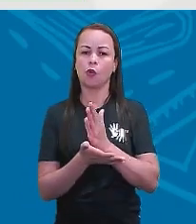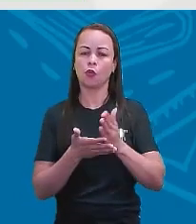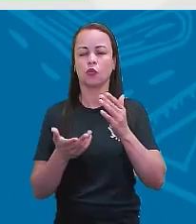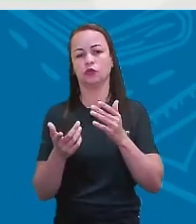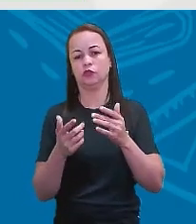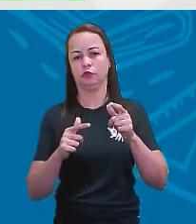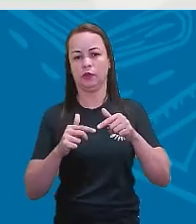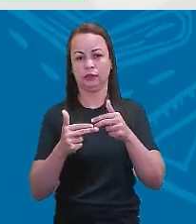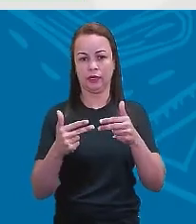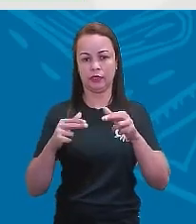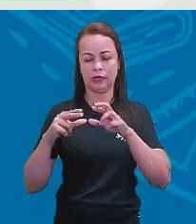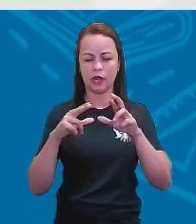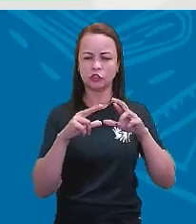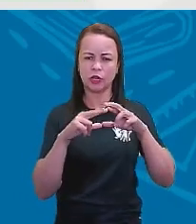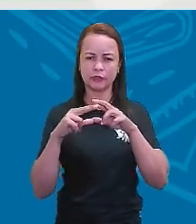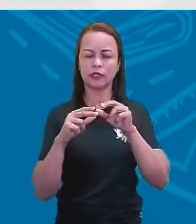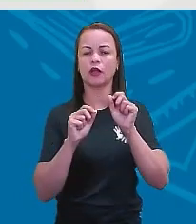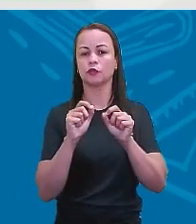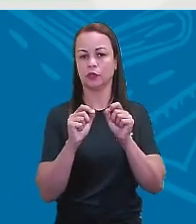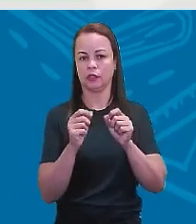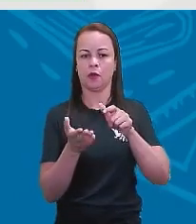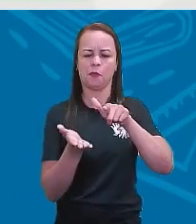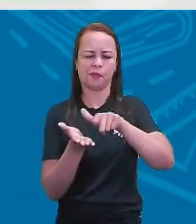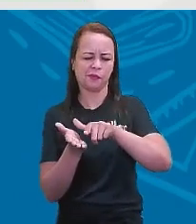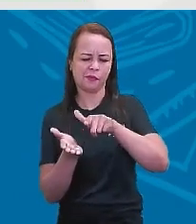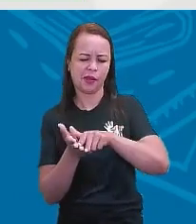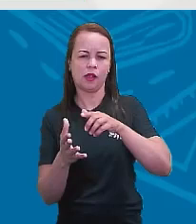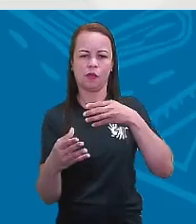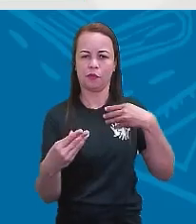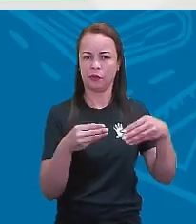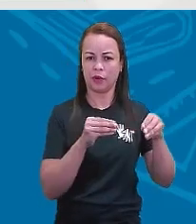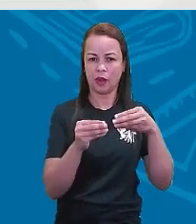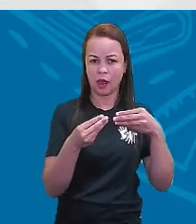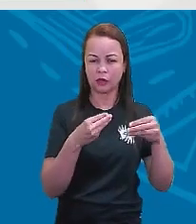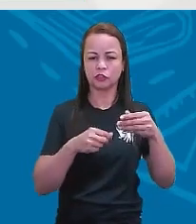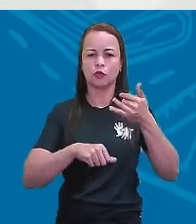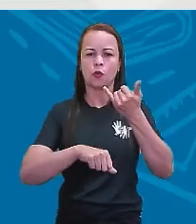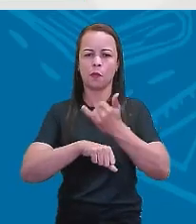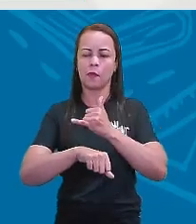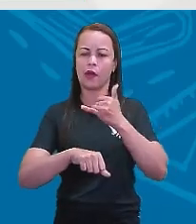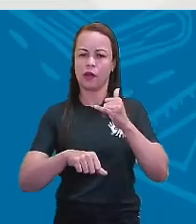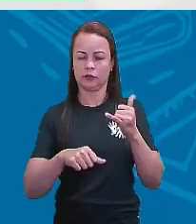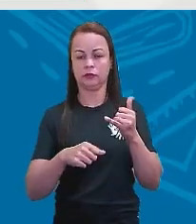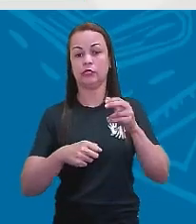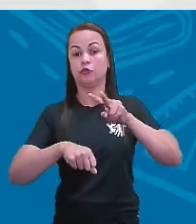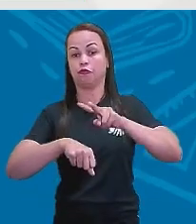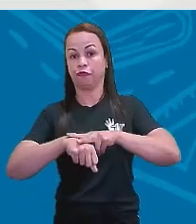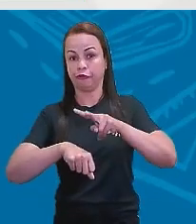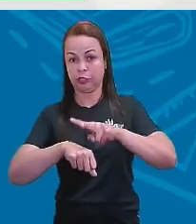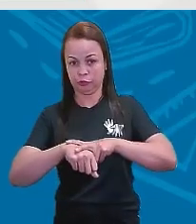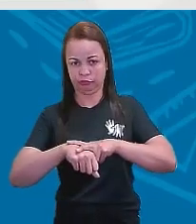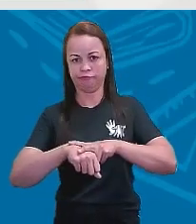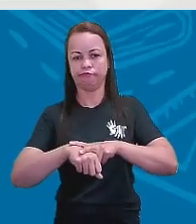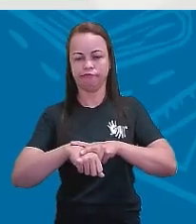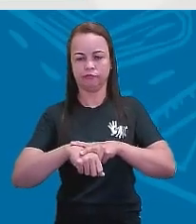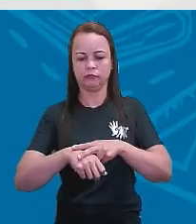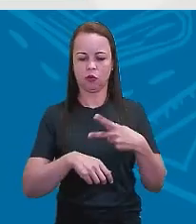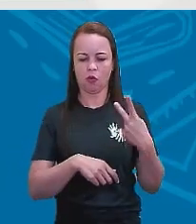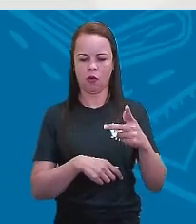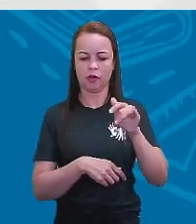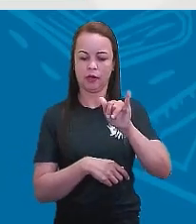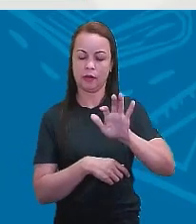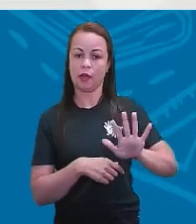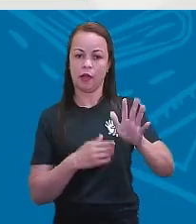reciclar são o papel, o plástico, o metal e o vidro. Olha só aqui nessa